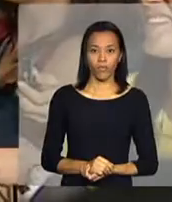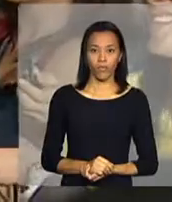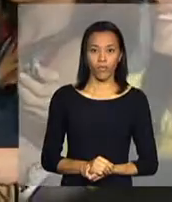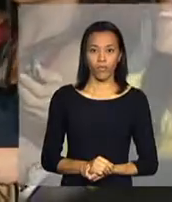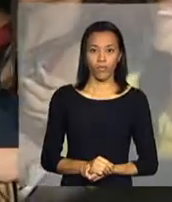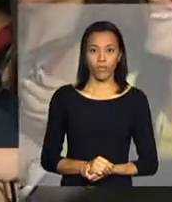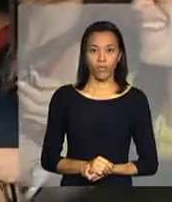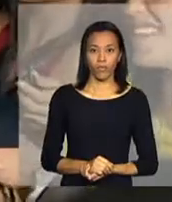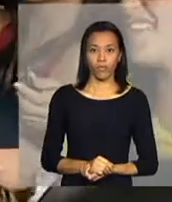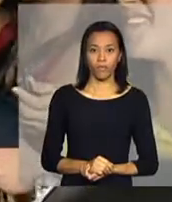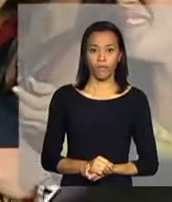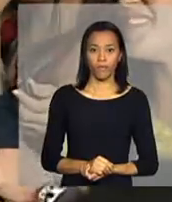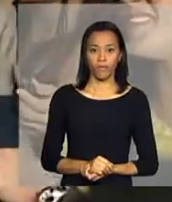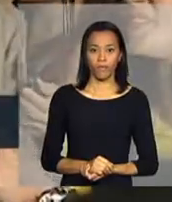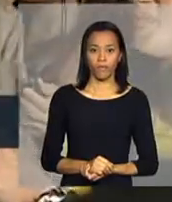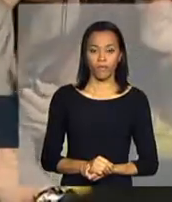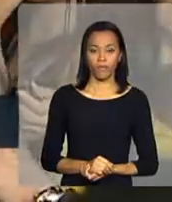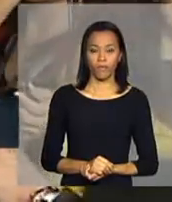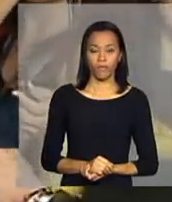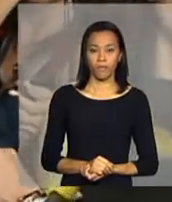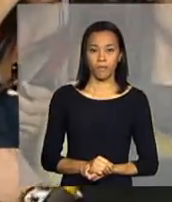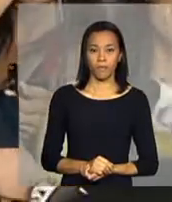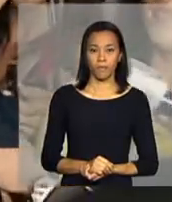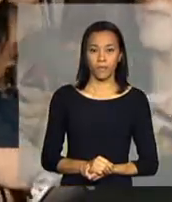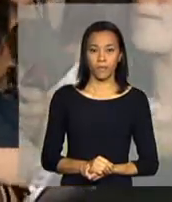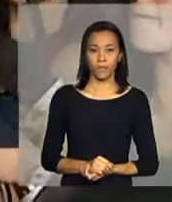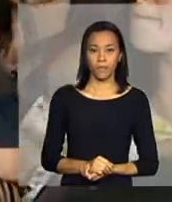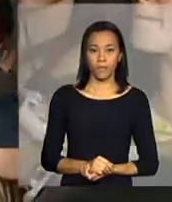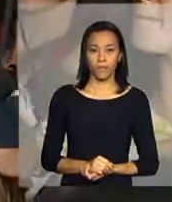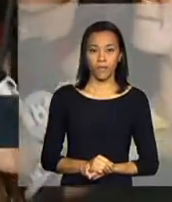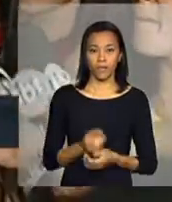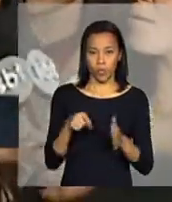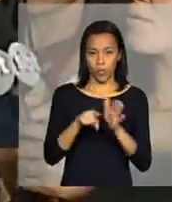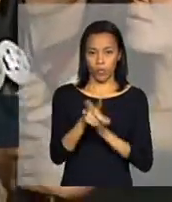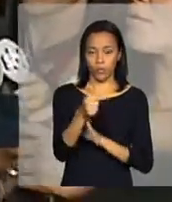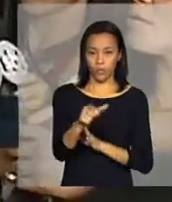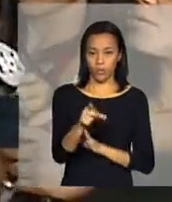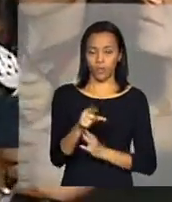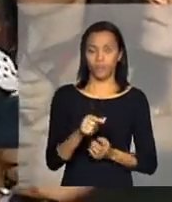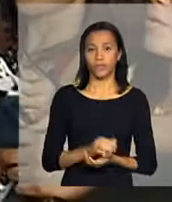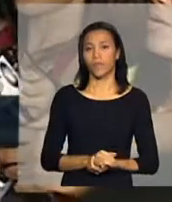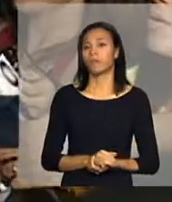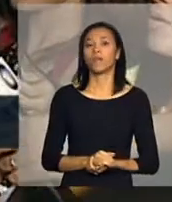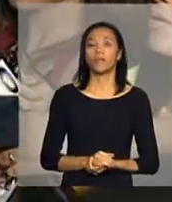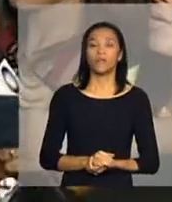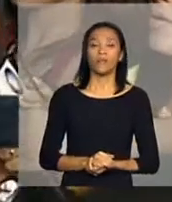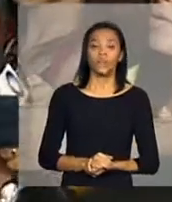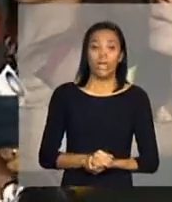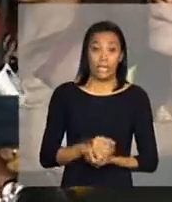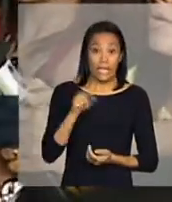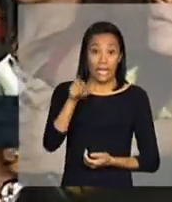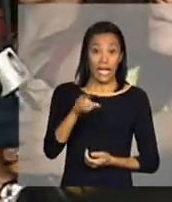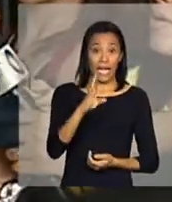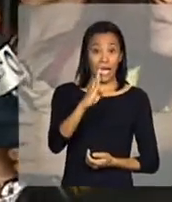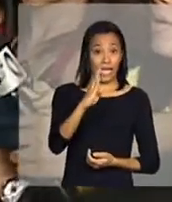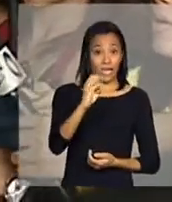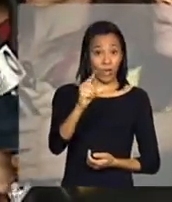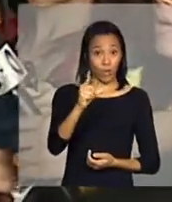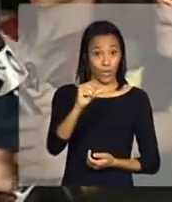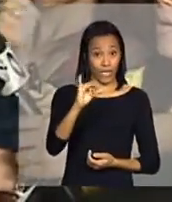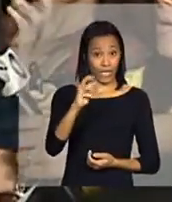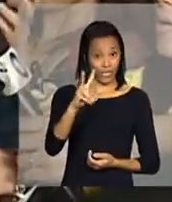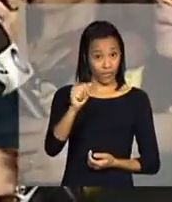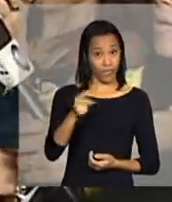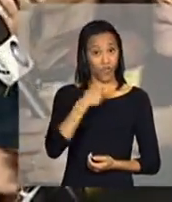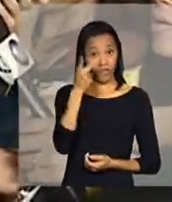É muita coisa, né? Inclusive na Bolívia o senhor tratou disso com eles? Porque é rota. Veja, na Bolívia eu tratei de fronteiras como um